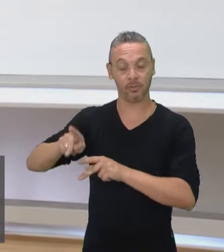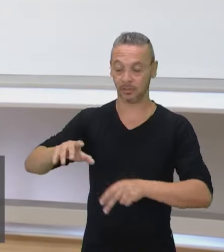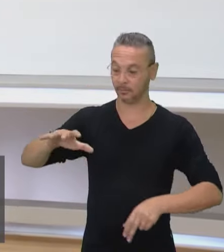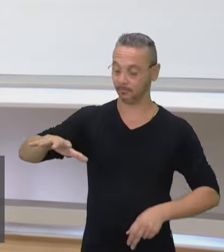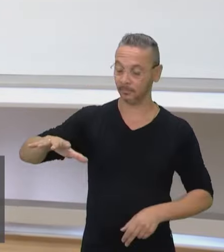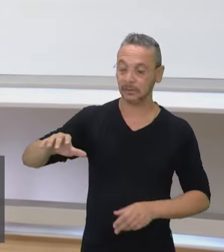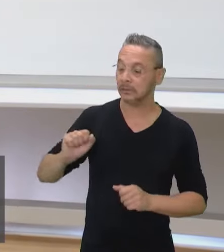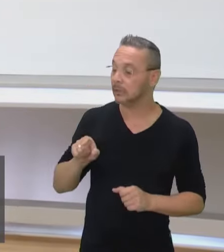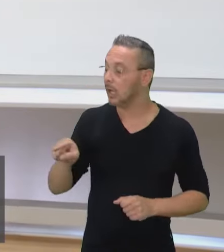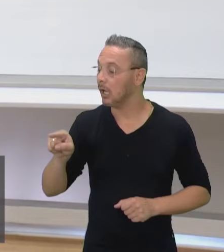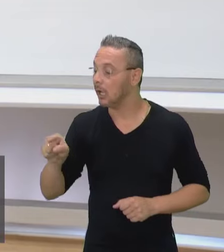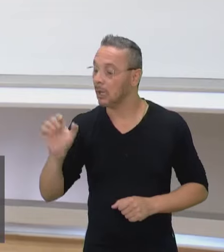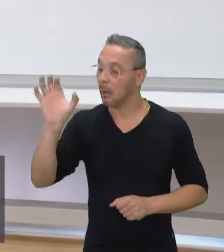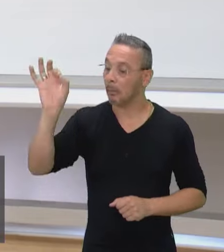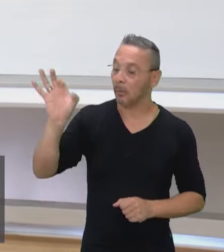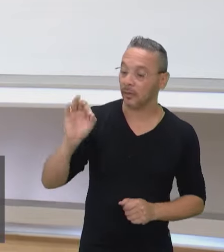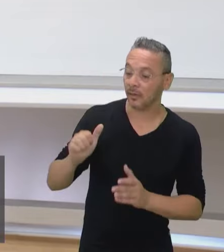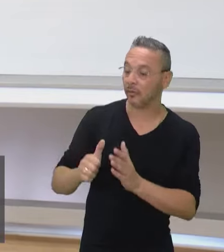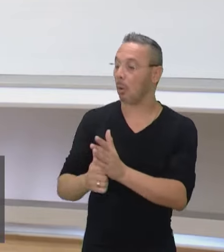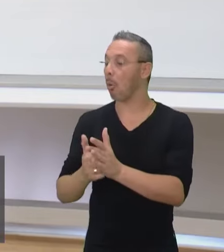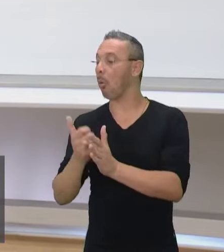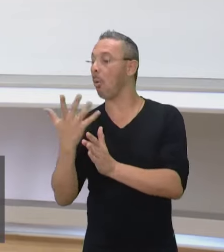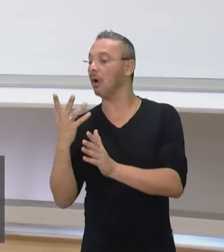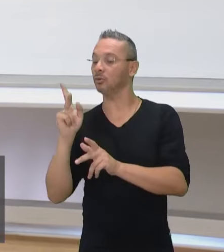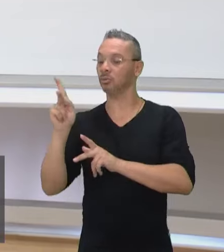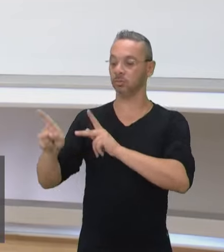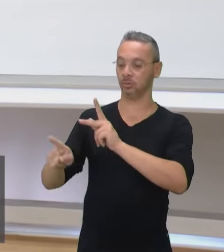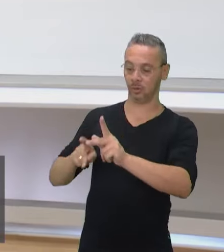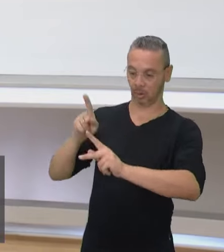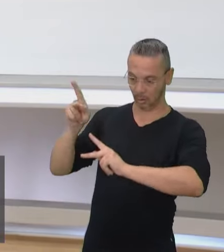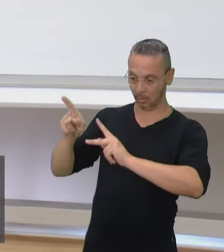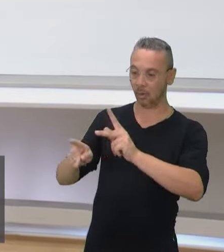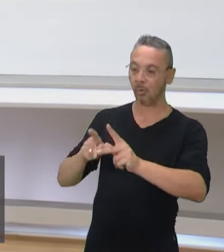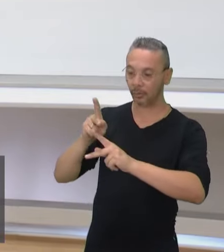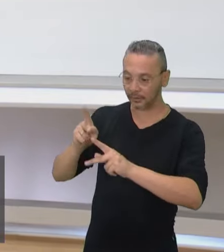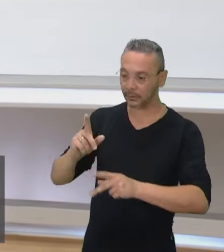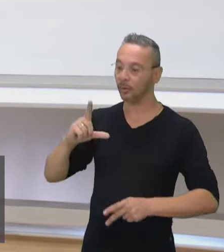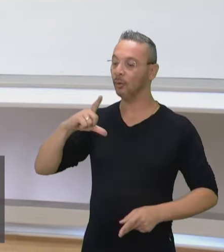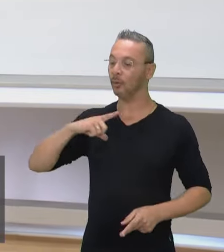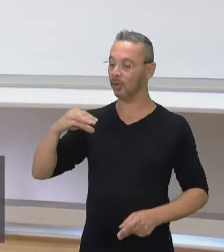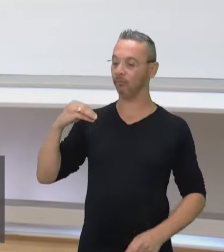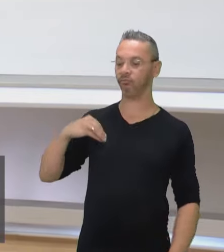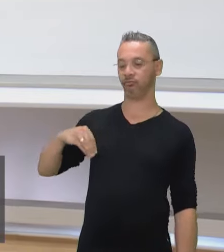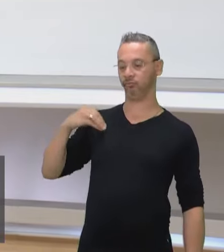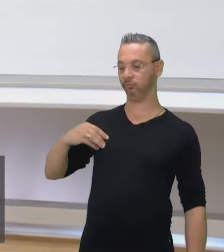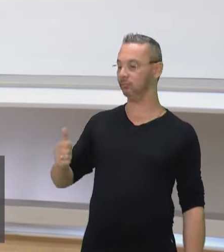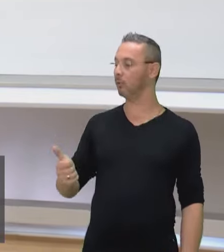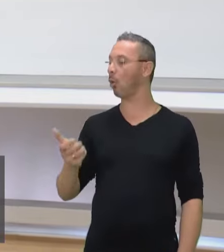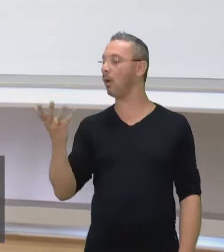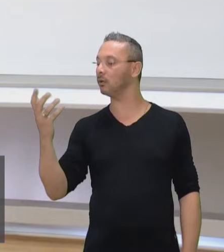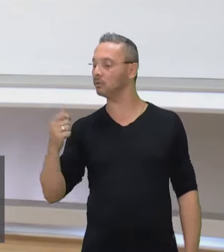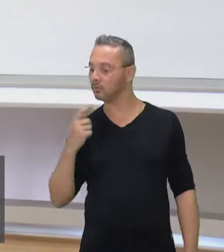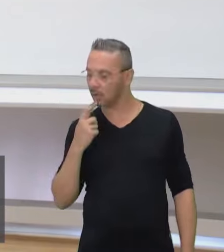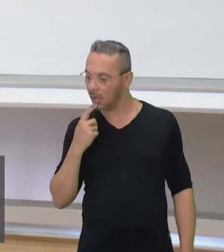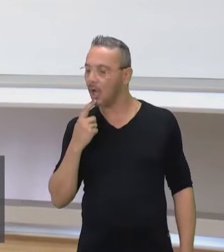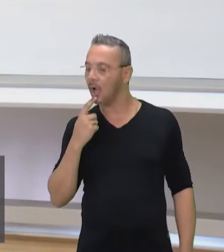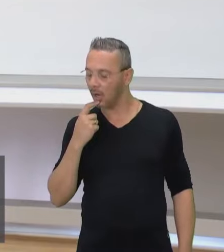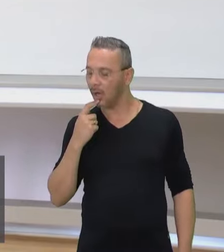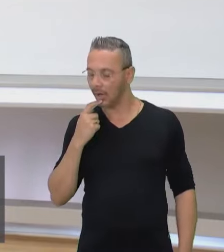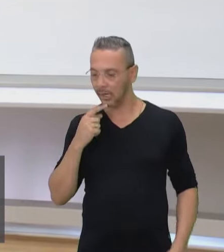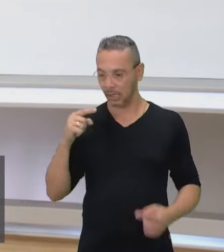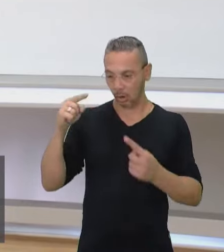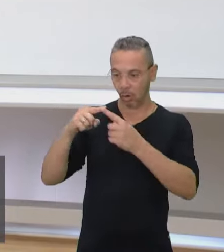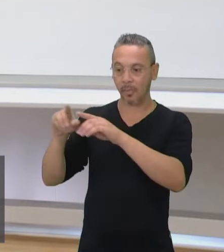qual é a proporção da população que concentra a renda, né? Será que ela é